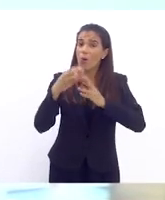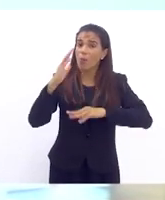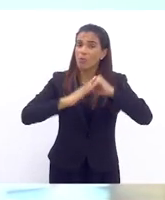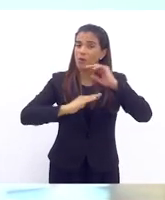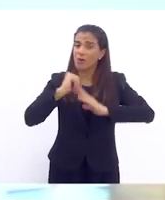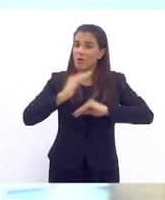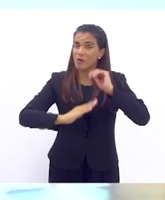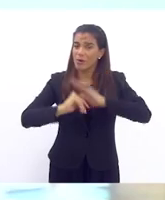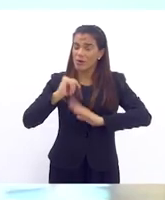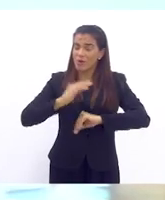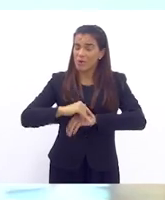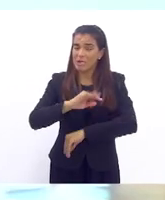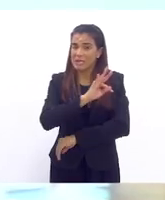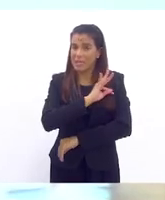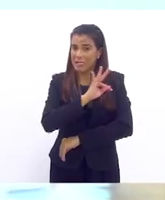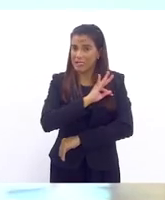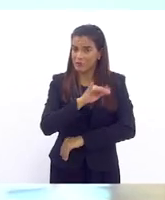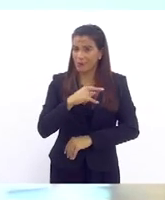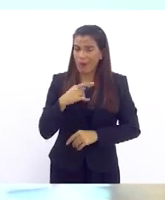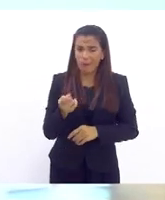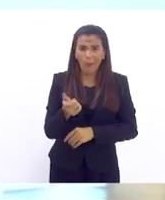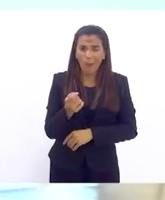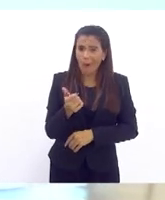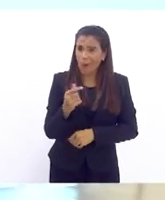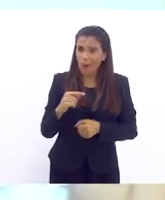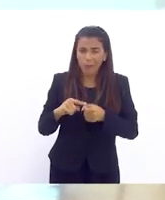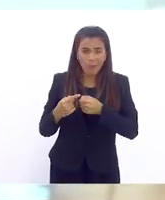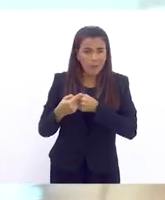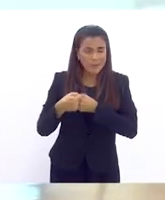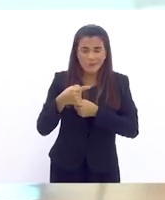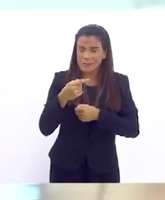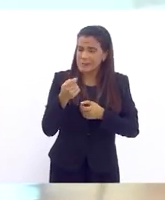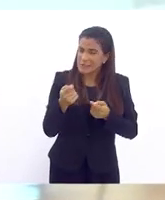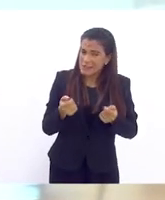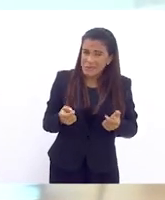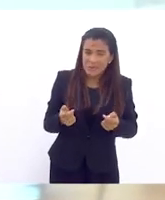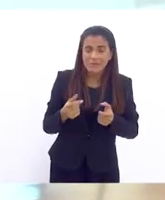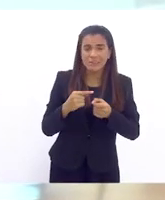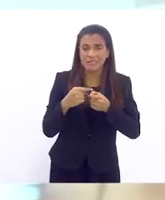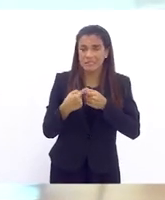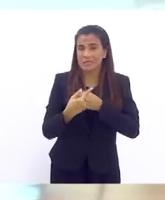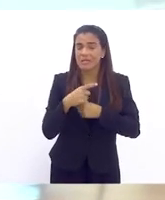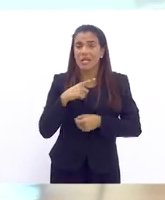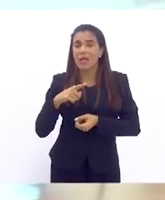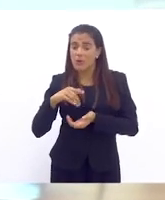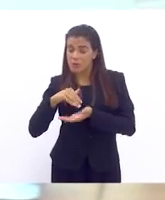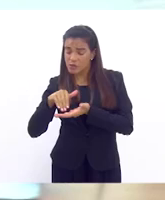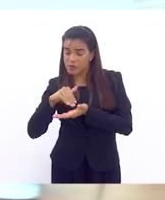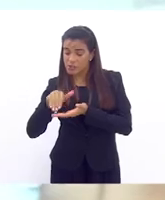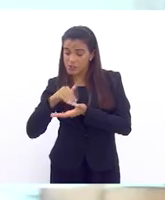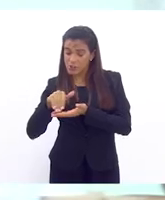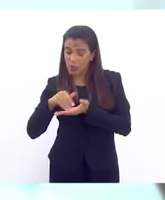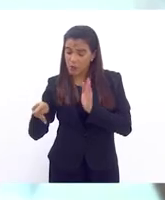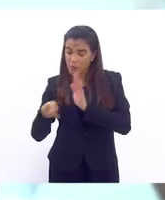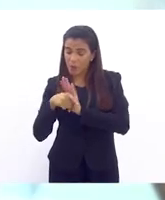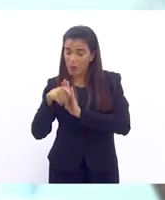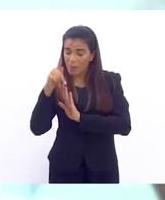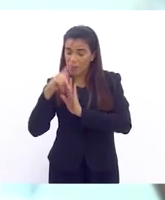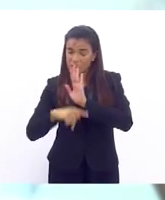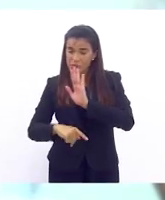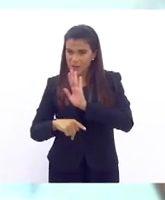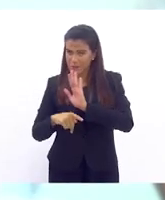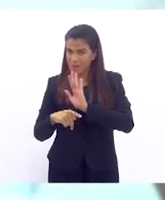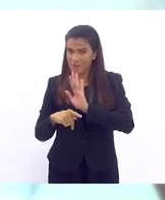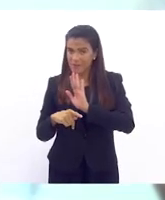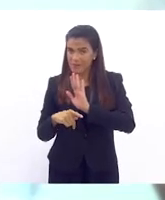muito poucos muitos poucos municípios tem algum tipo de escritório de projeto e